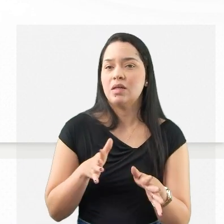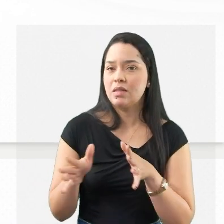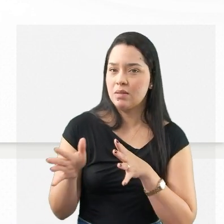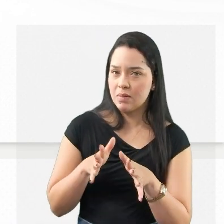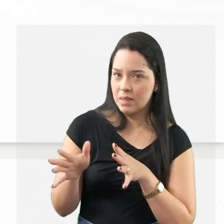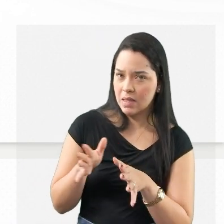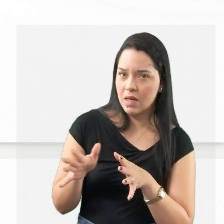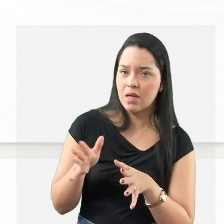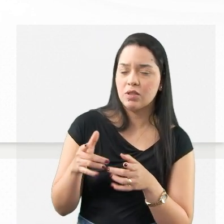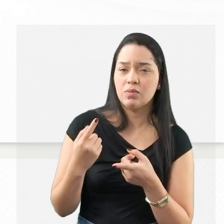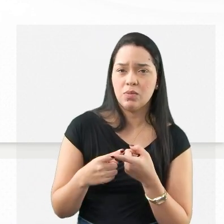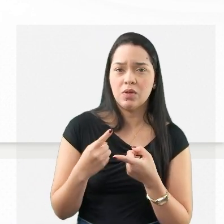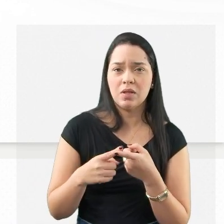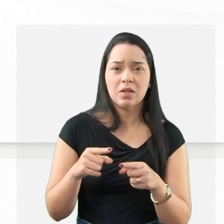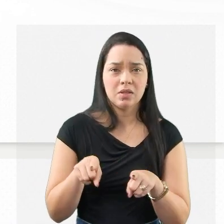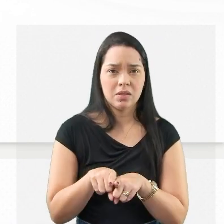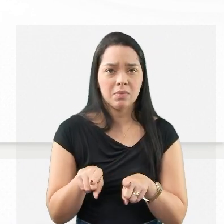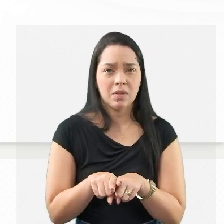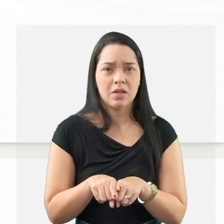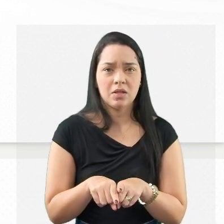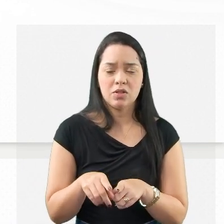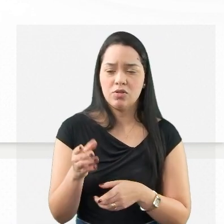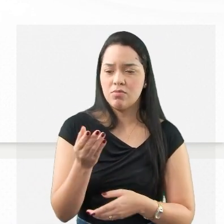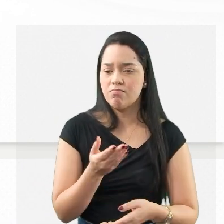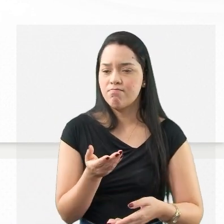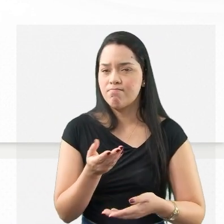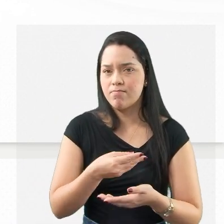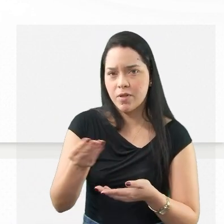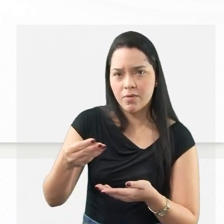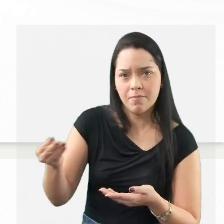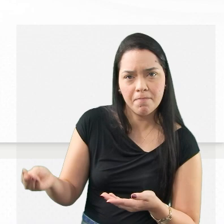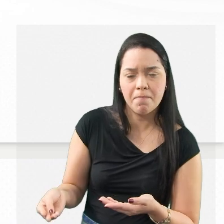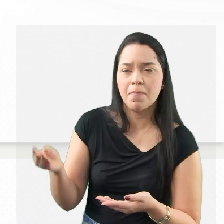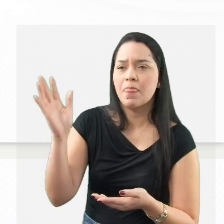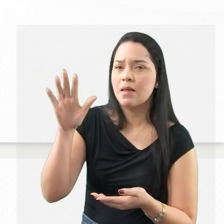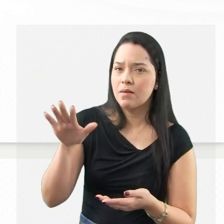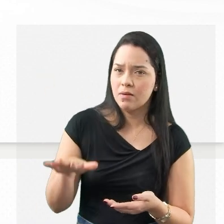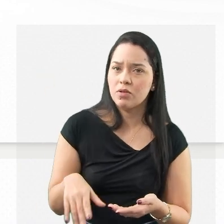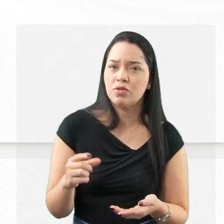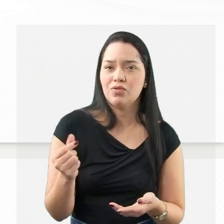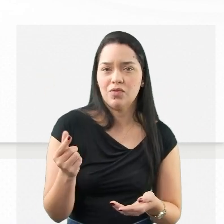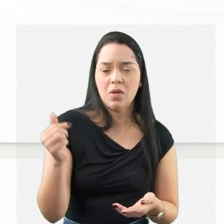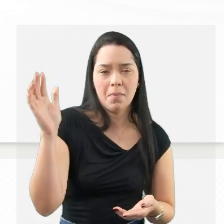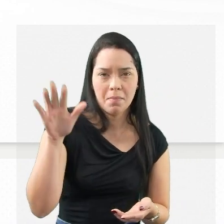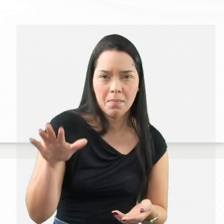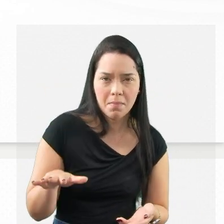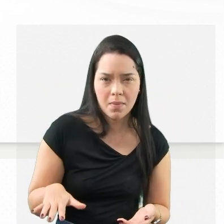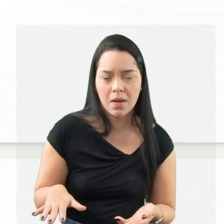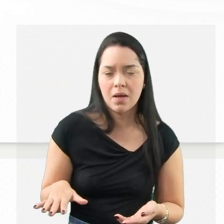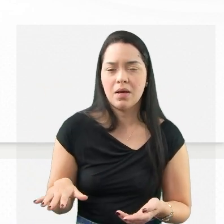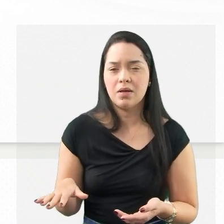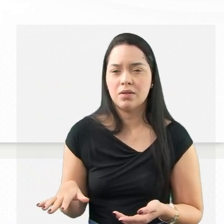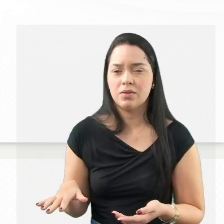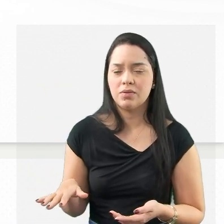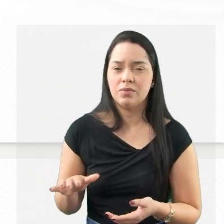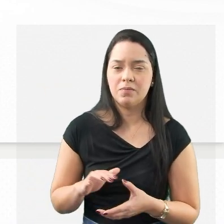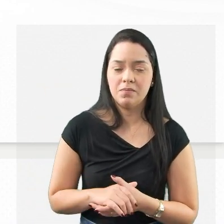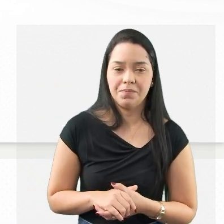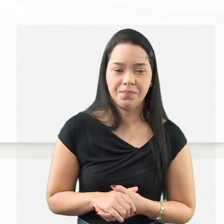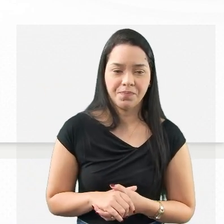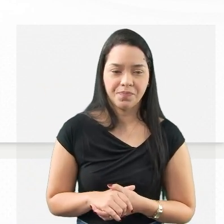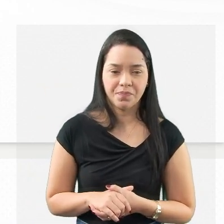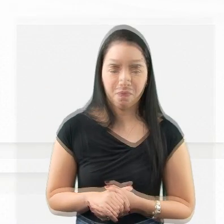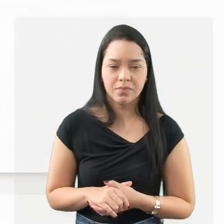acessibilidade, por essa forma mesmo de veiculação desse gênero literário, que é o quê? Por meio desses